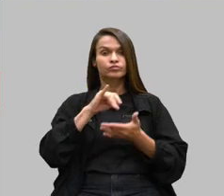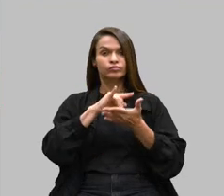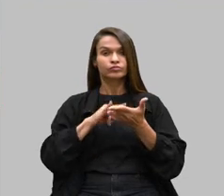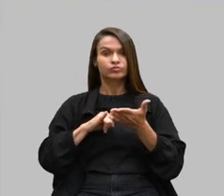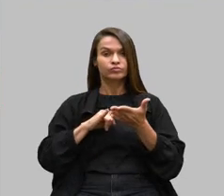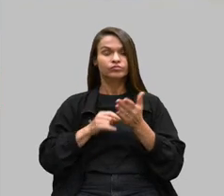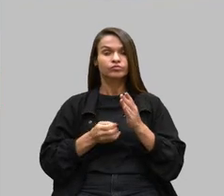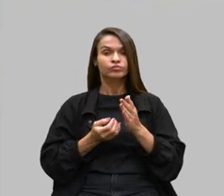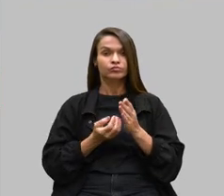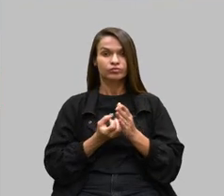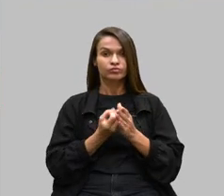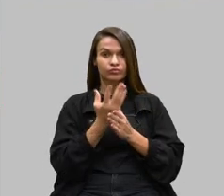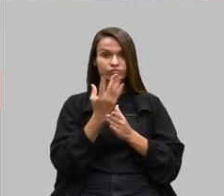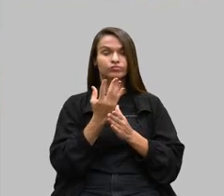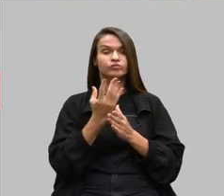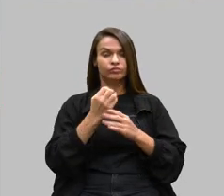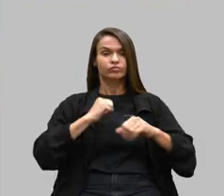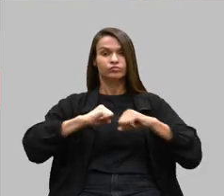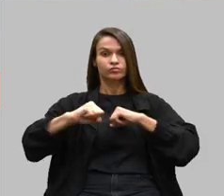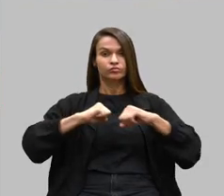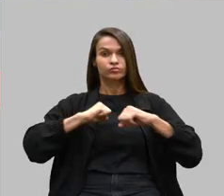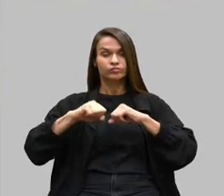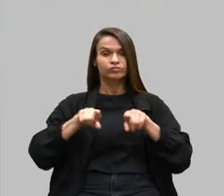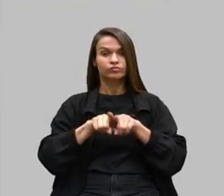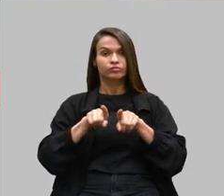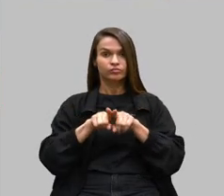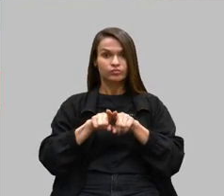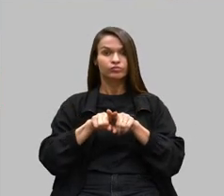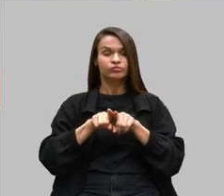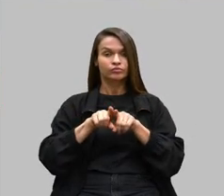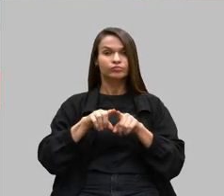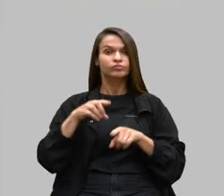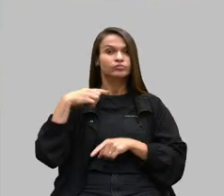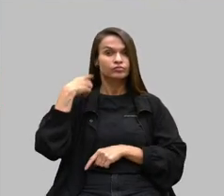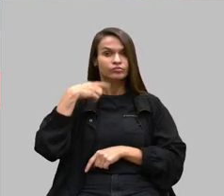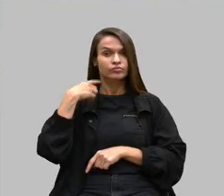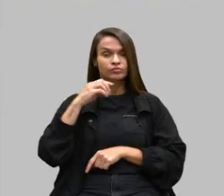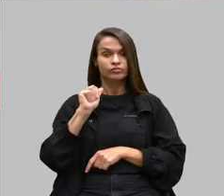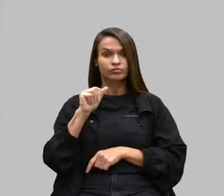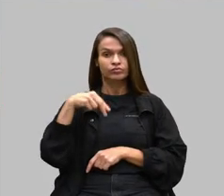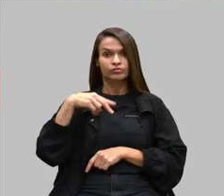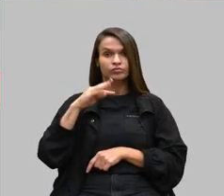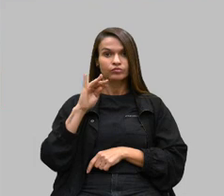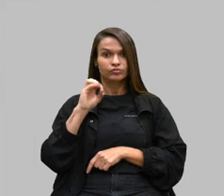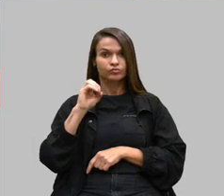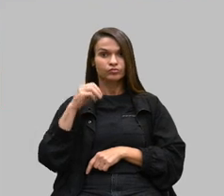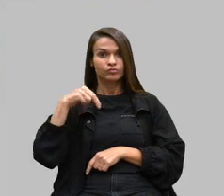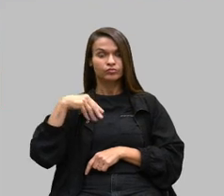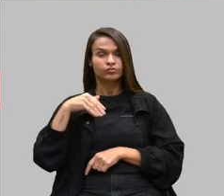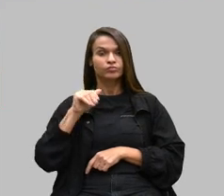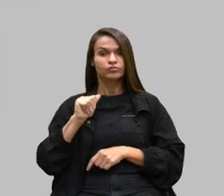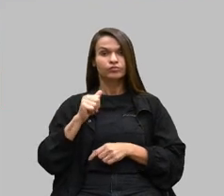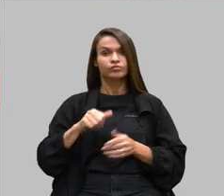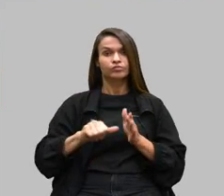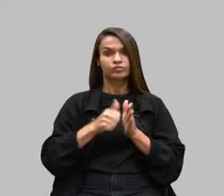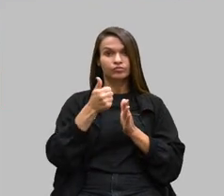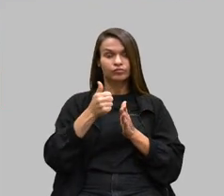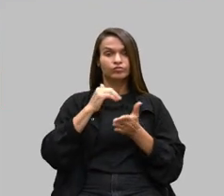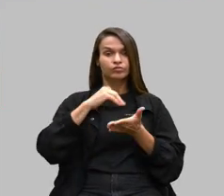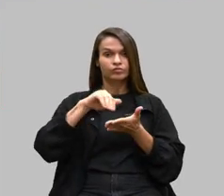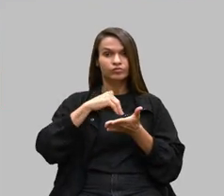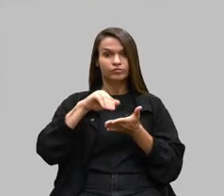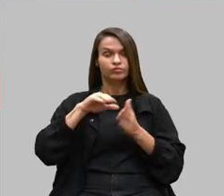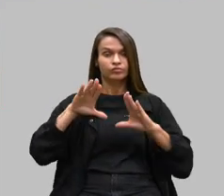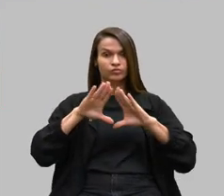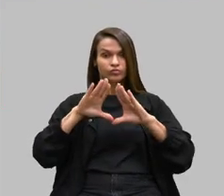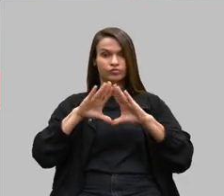debate e com a presença do deputado Antônio Carlos Arantes primeiro secretário da Assembleia Legislativa